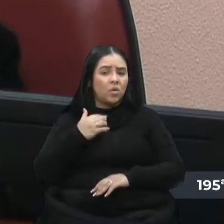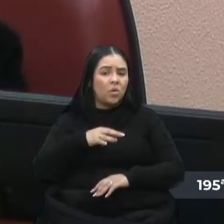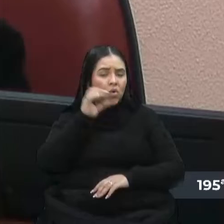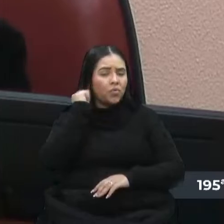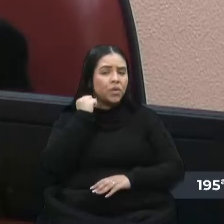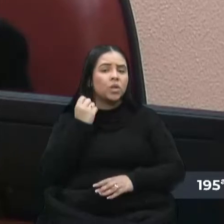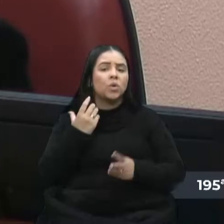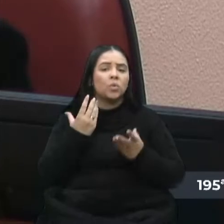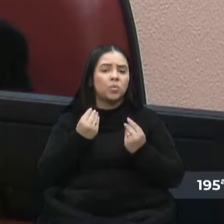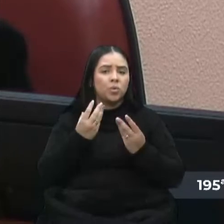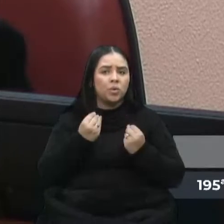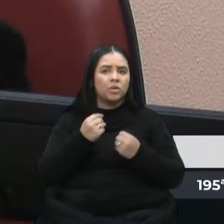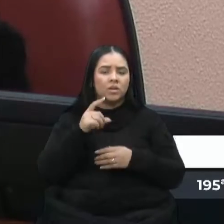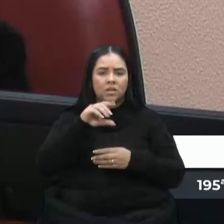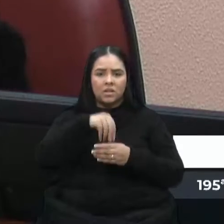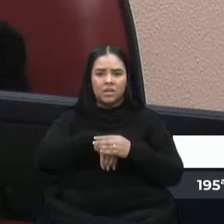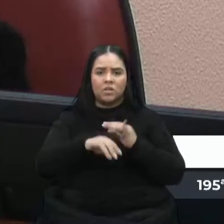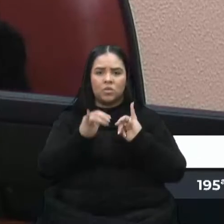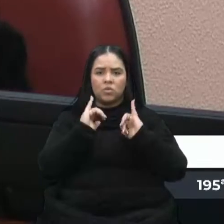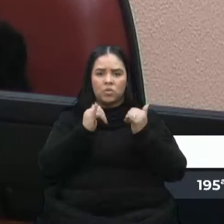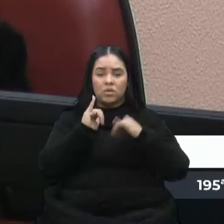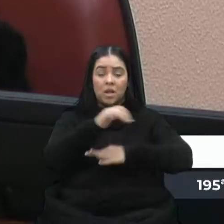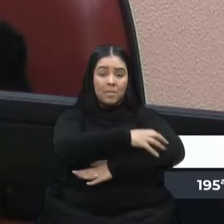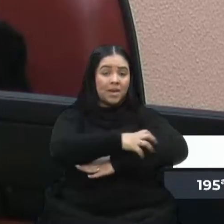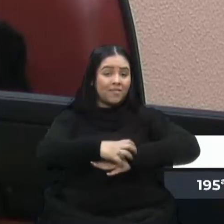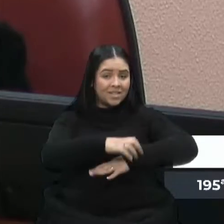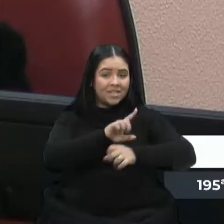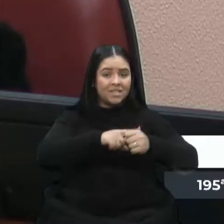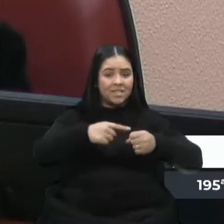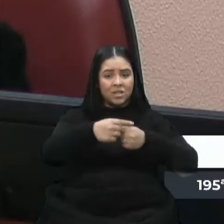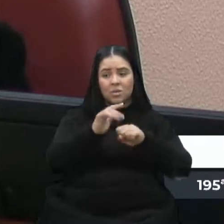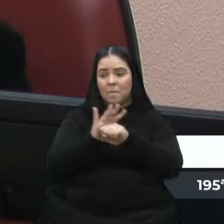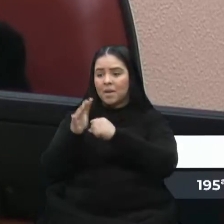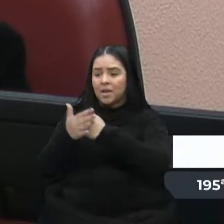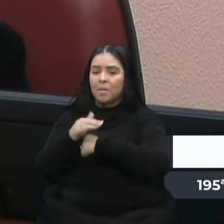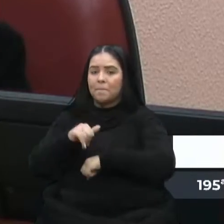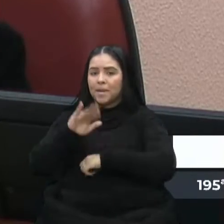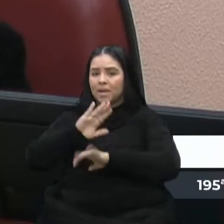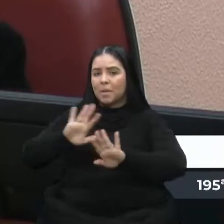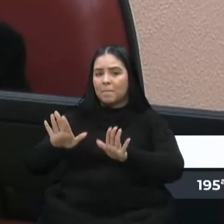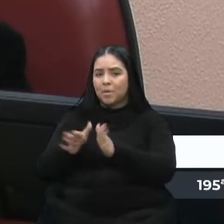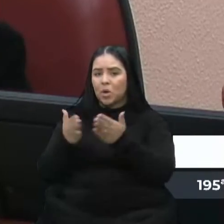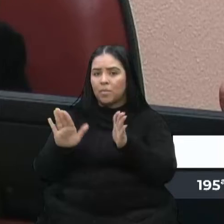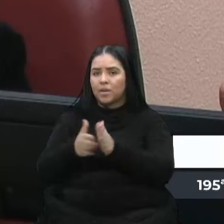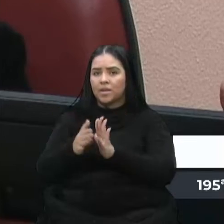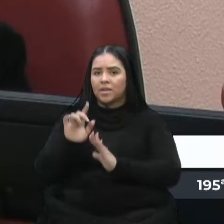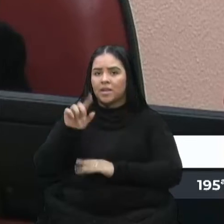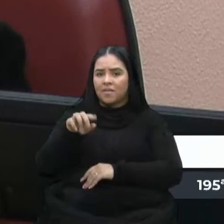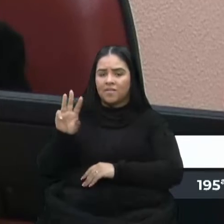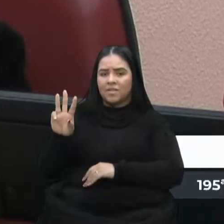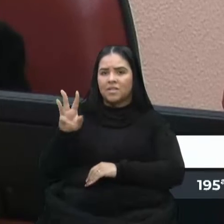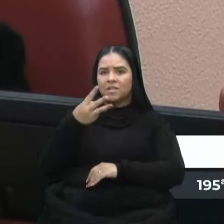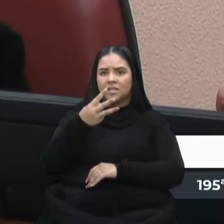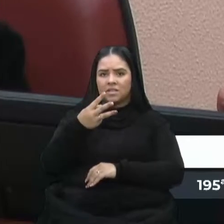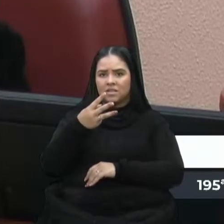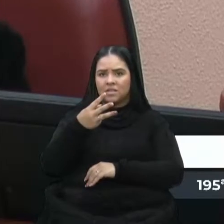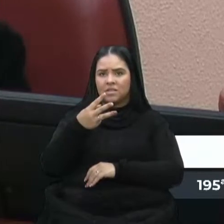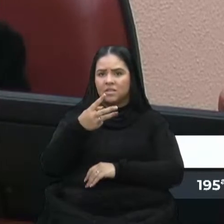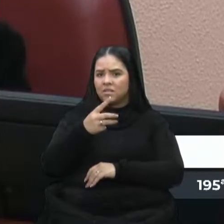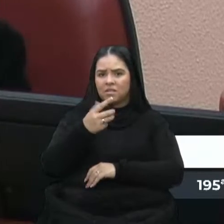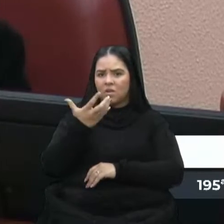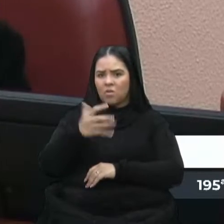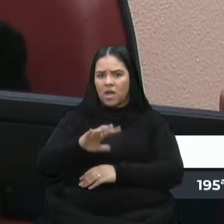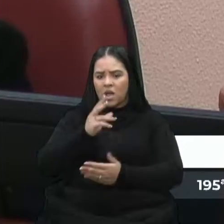muito nos ônibus, nas periferias da cidade, nos bairros da cidade mais carentes, que a Visat não quer mais permanecer em Caxias do